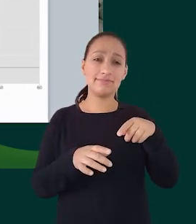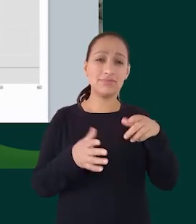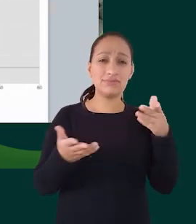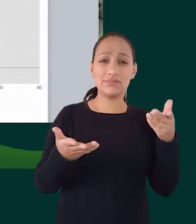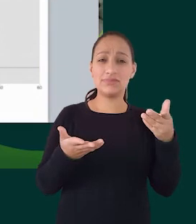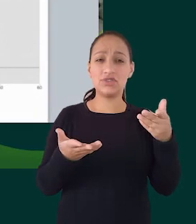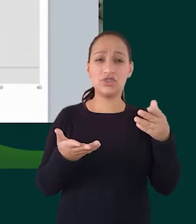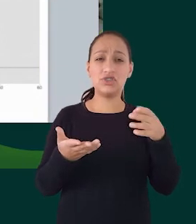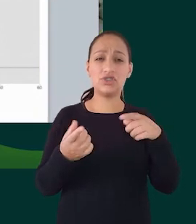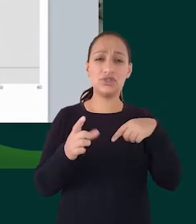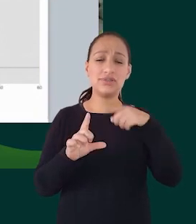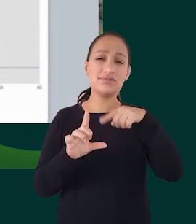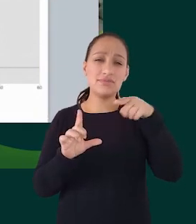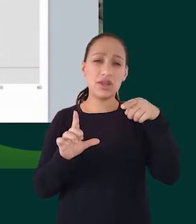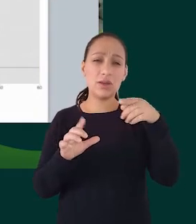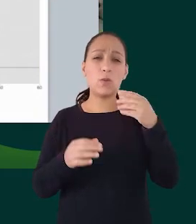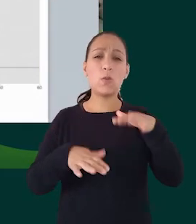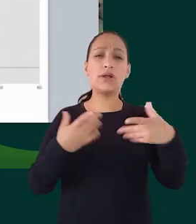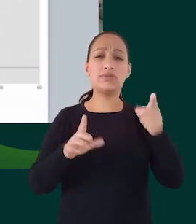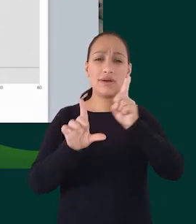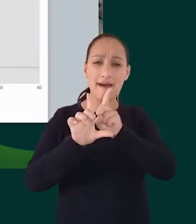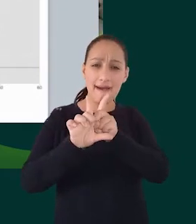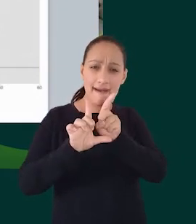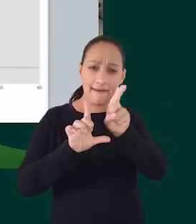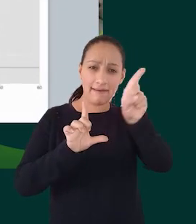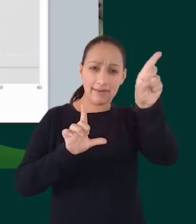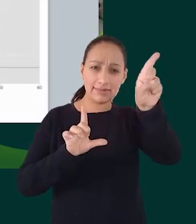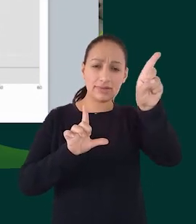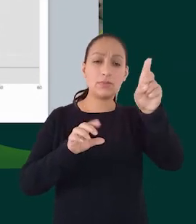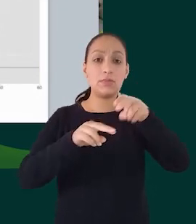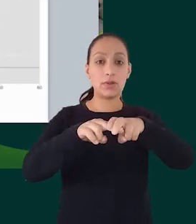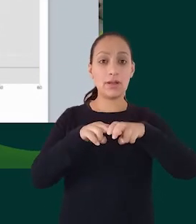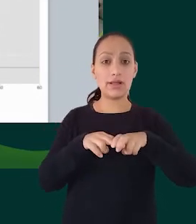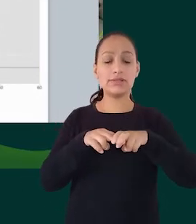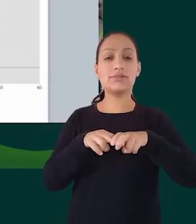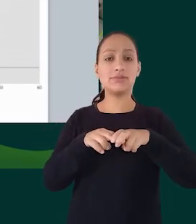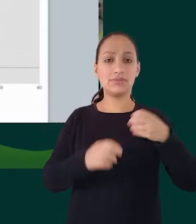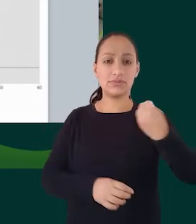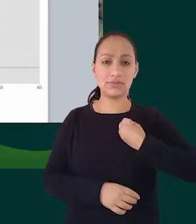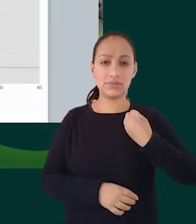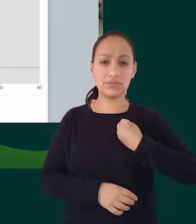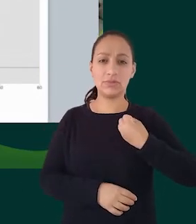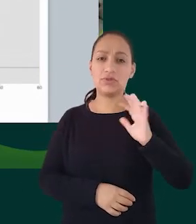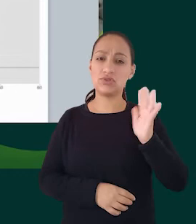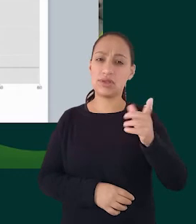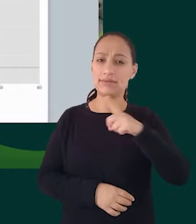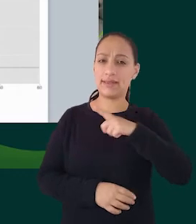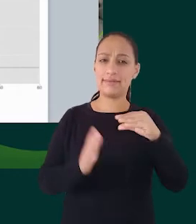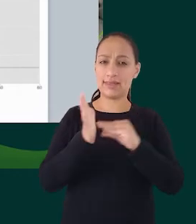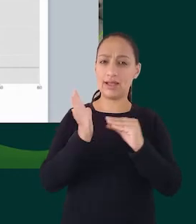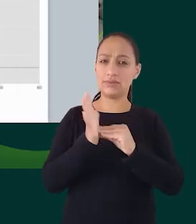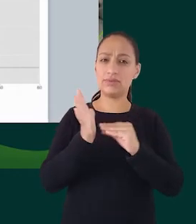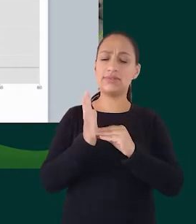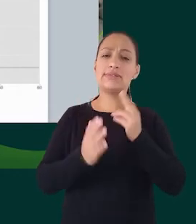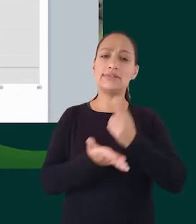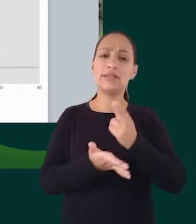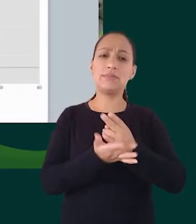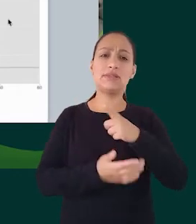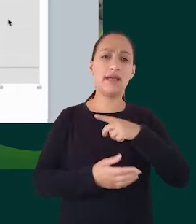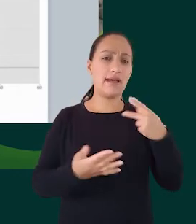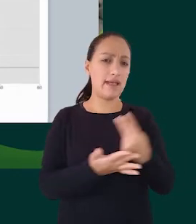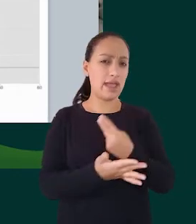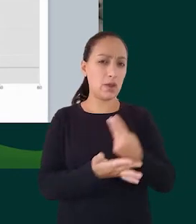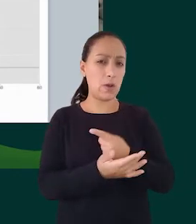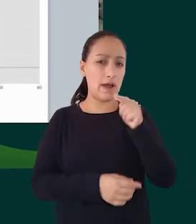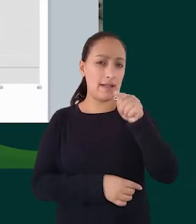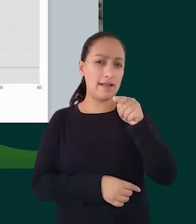Quando se gera essa reta em função dos dados pré-existentes, sempre há um erro. E aqui,